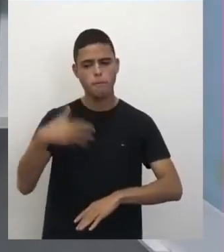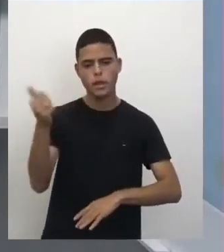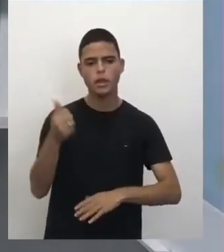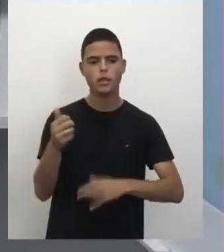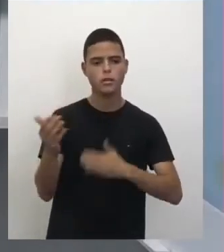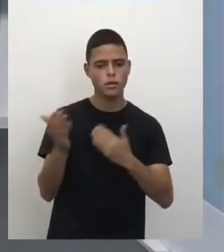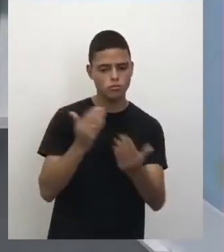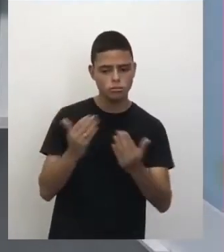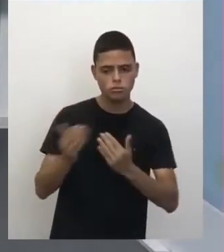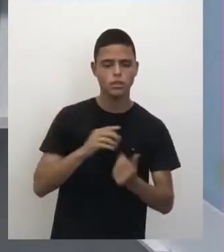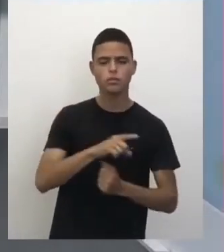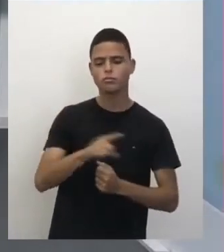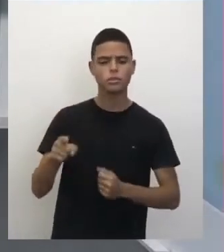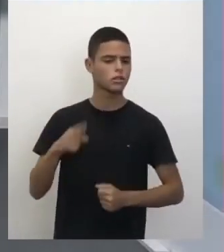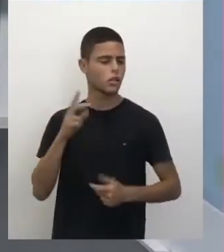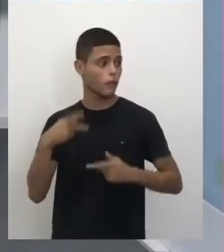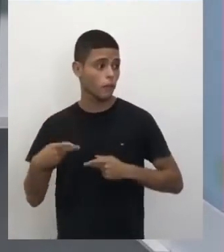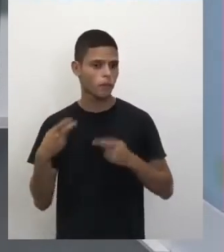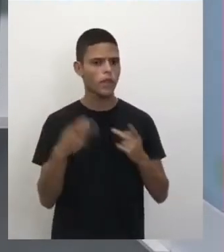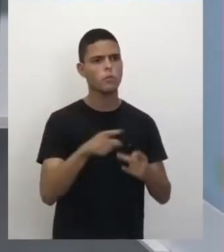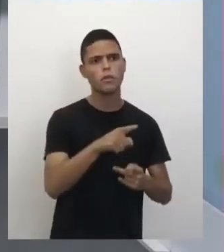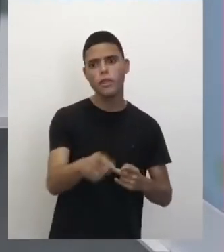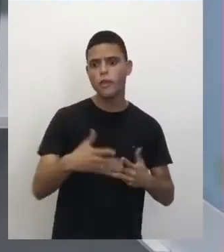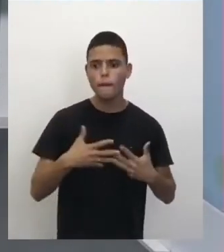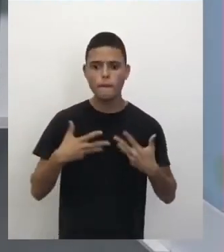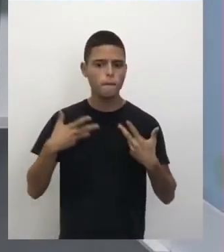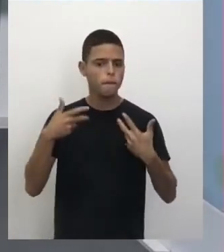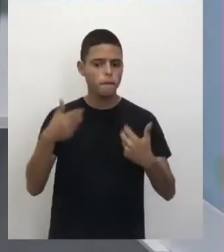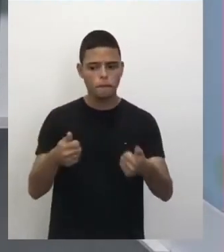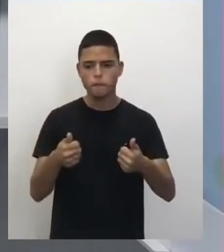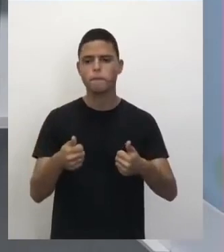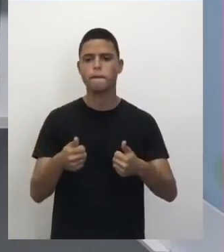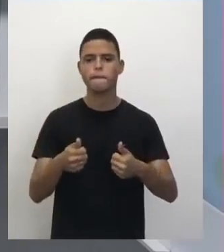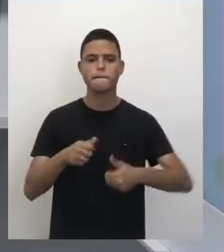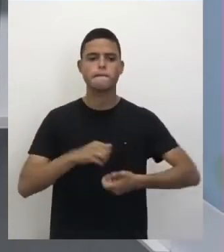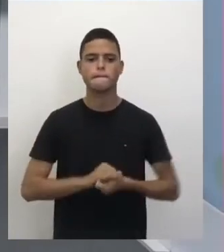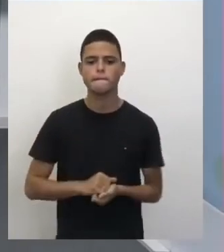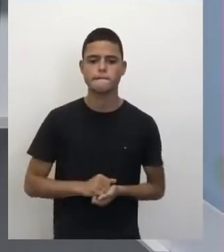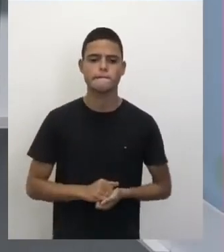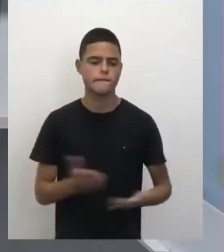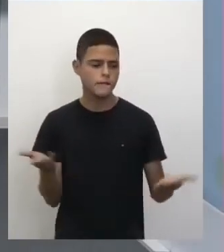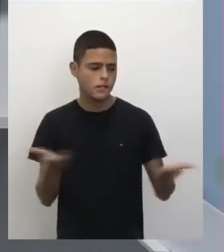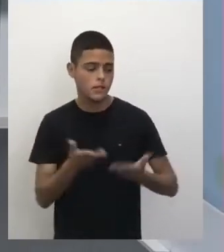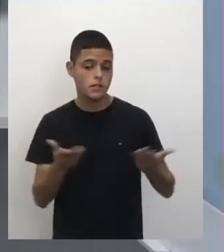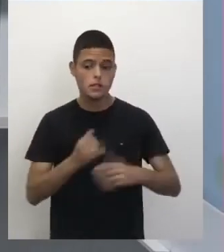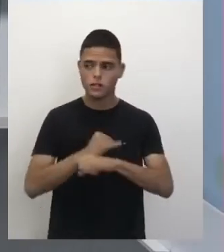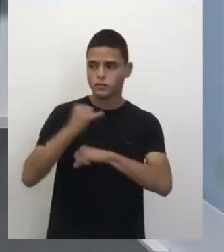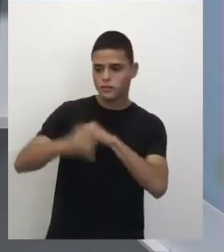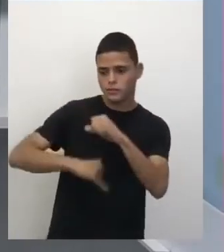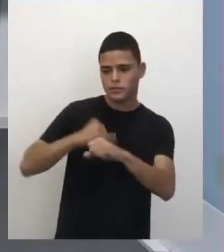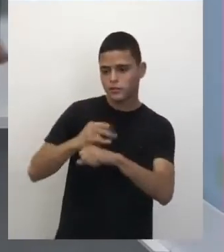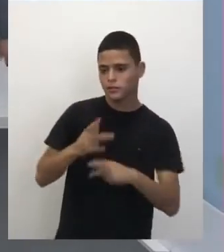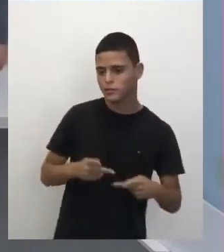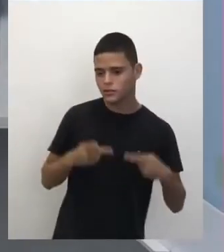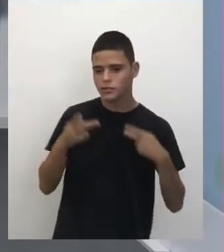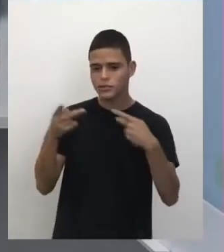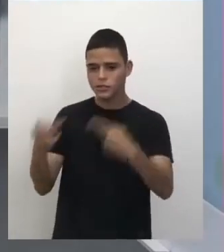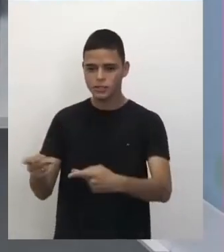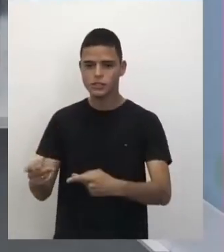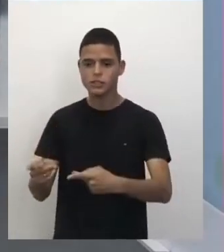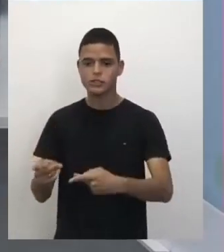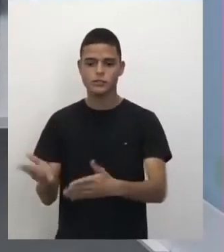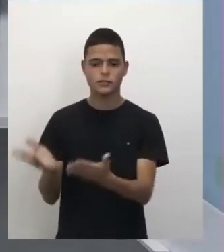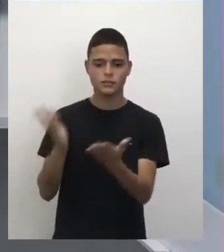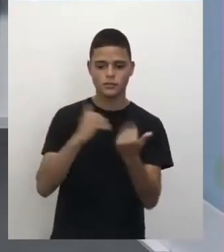você for, você vai ficar maravilhado. Bom, mas eu vou fazer uma visita virtual com meus estudantes aqui. Agora tem que fazer a visita virtual. Vamos lá, acompanha a gente na visita